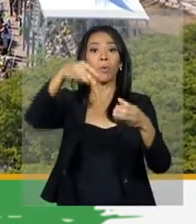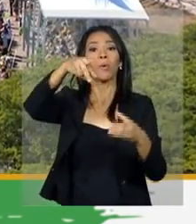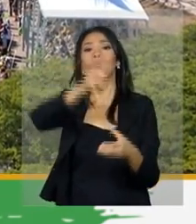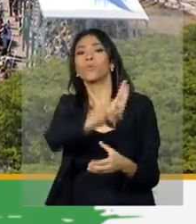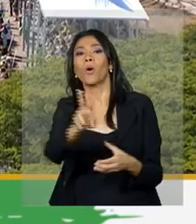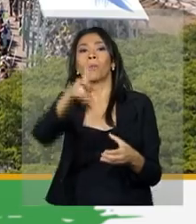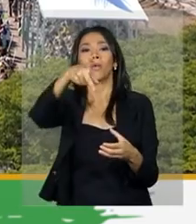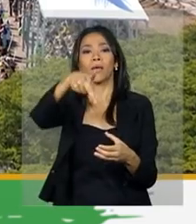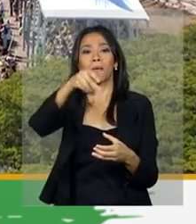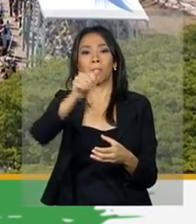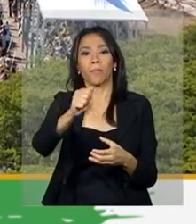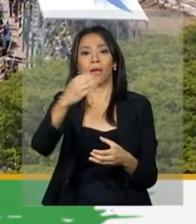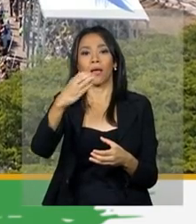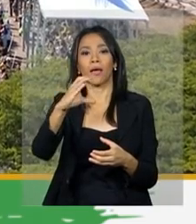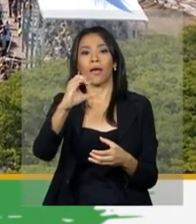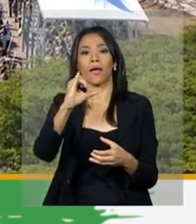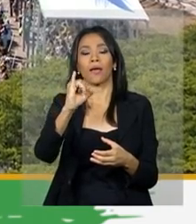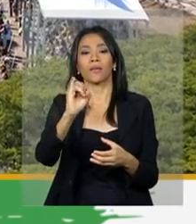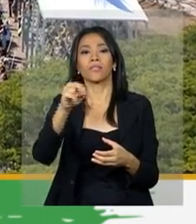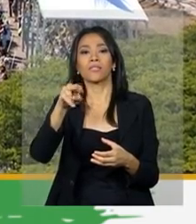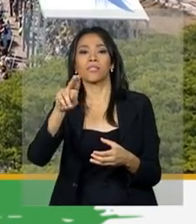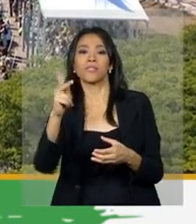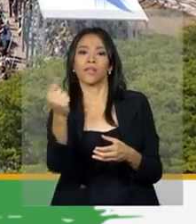né, desfilando. Rio de Janeiro